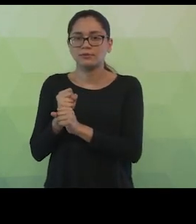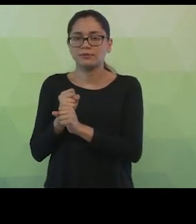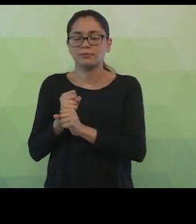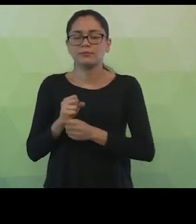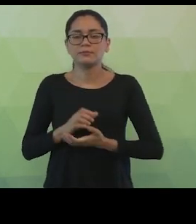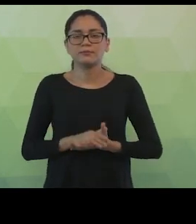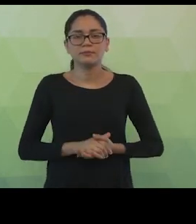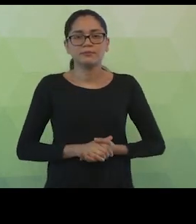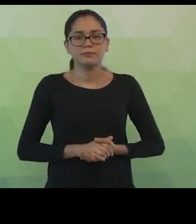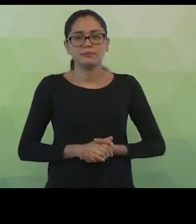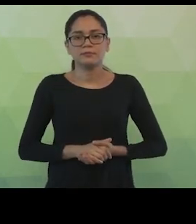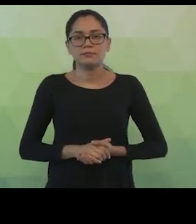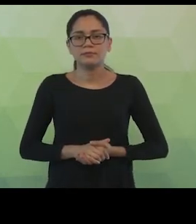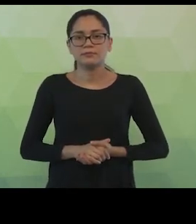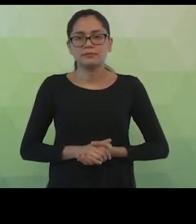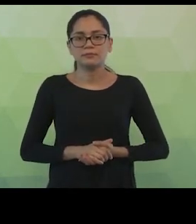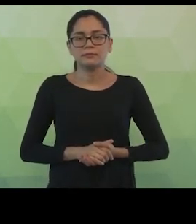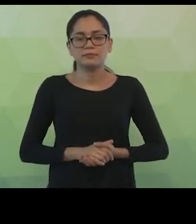anos.